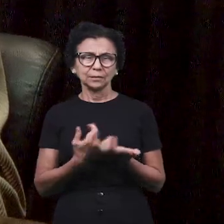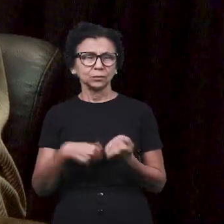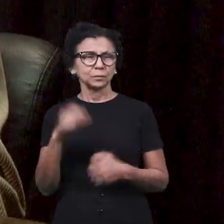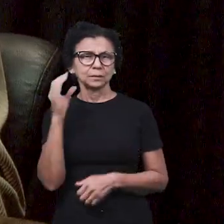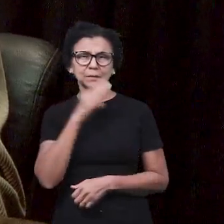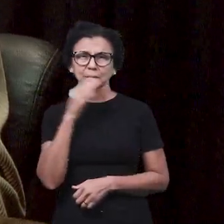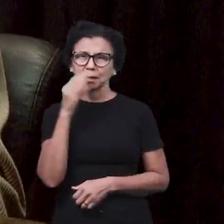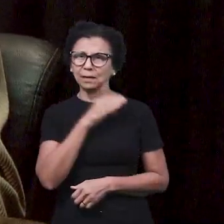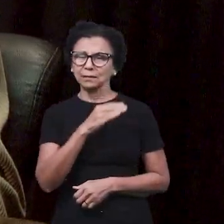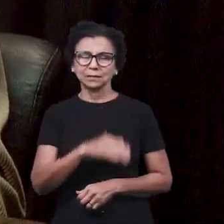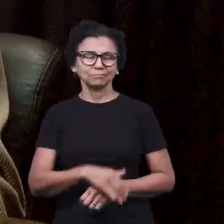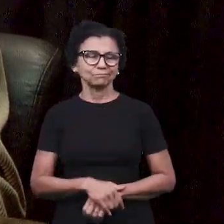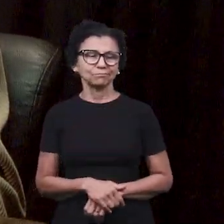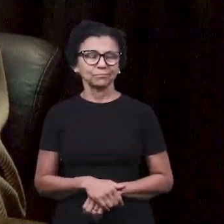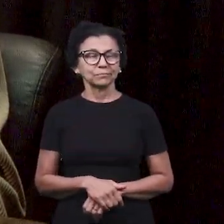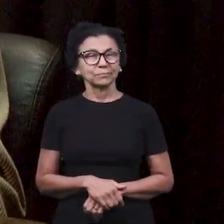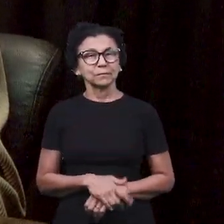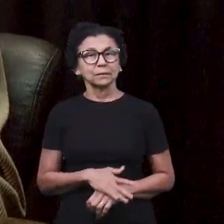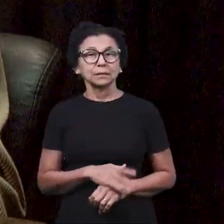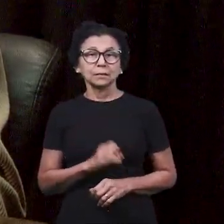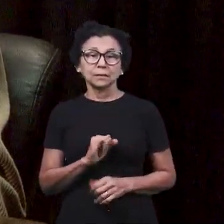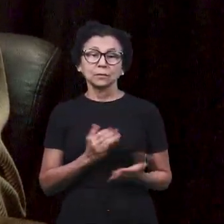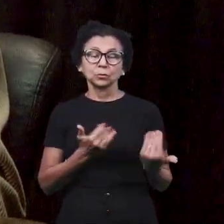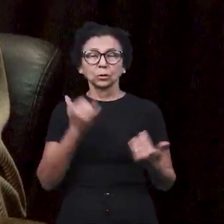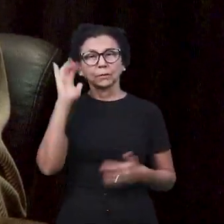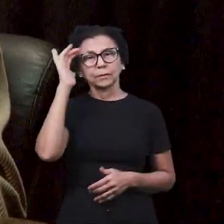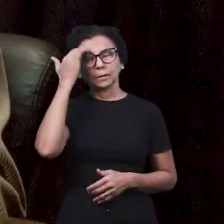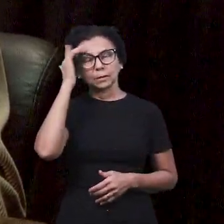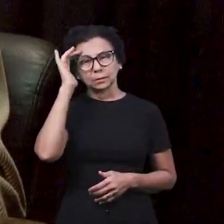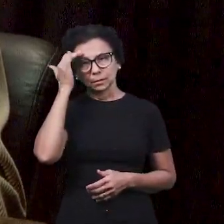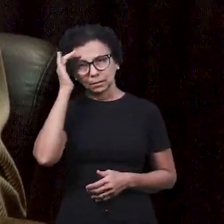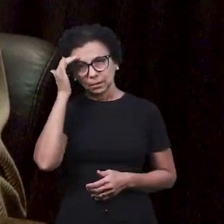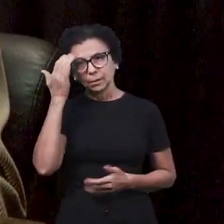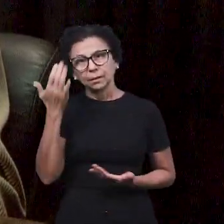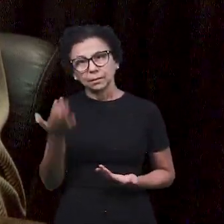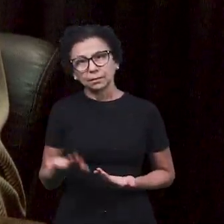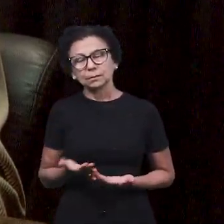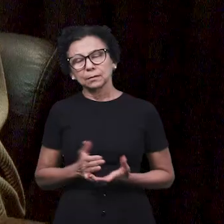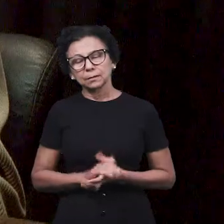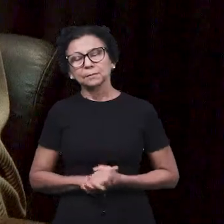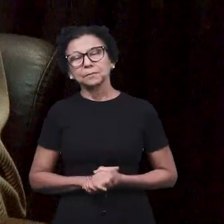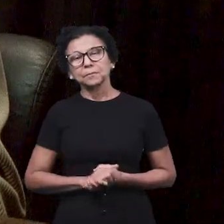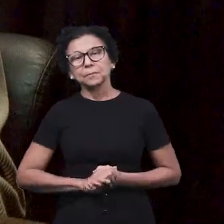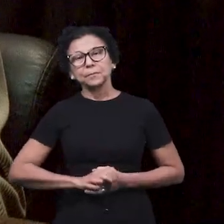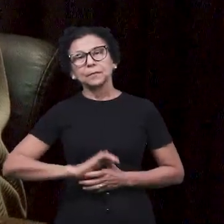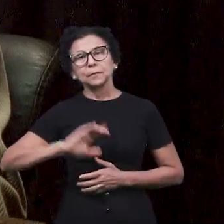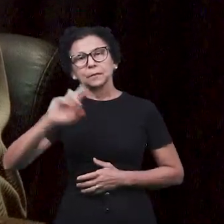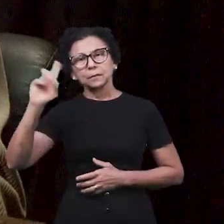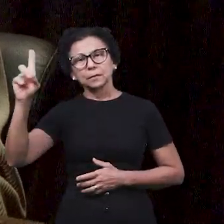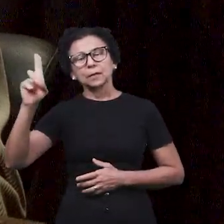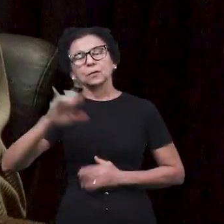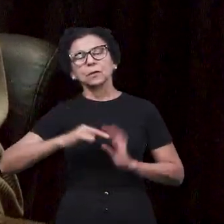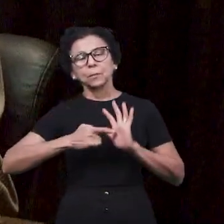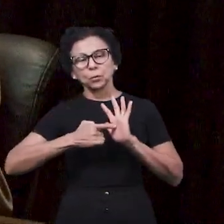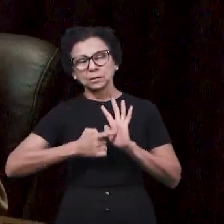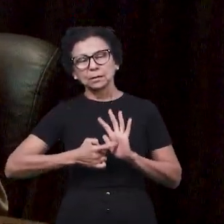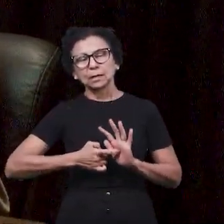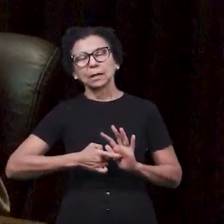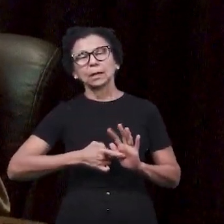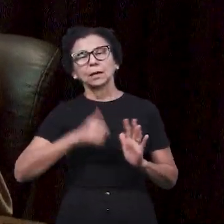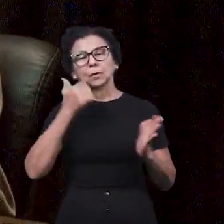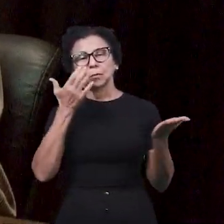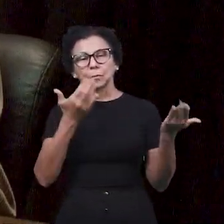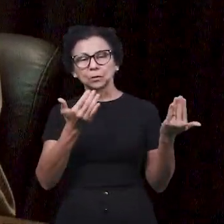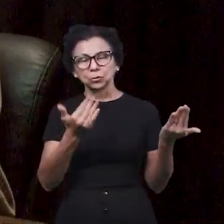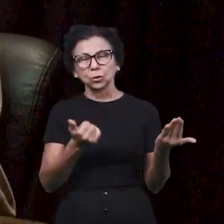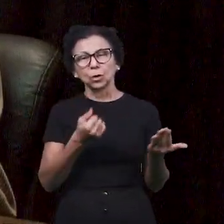importante. Então, se o jovem entender isso, o Senhor vai dar para ele a sua prometida, assim como a jovem